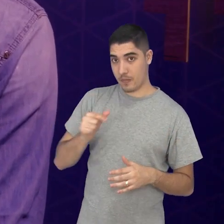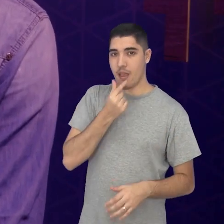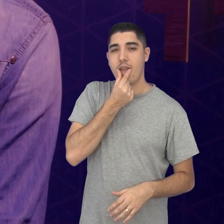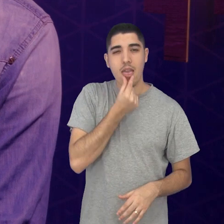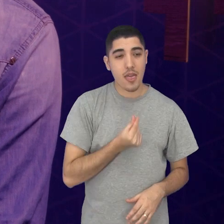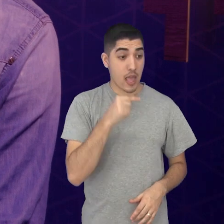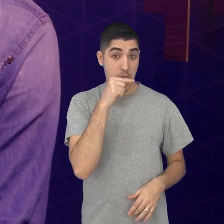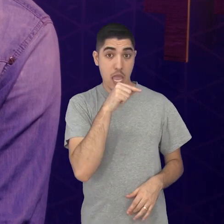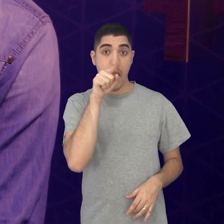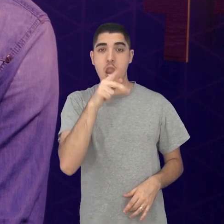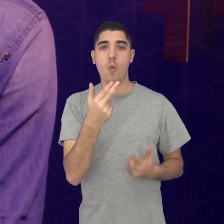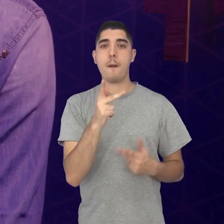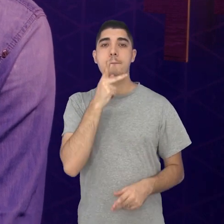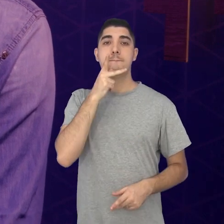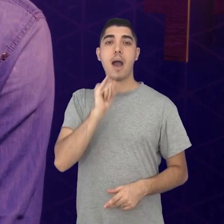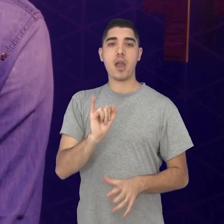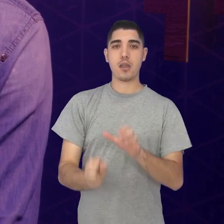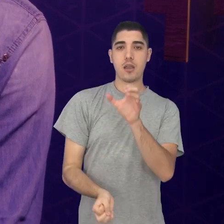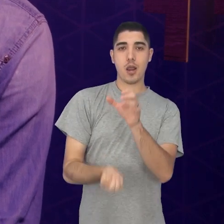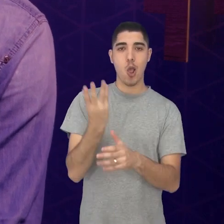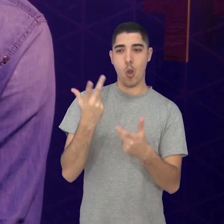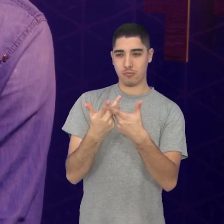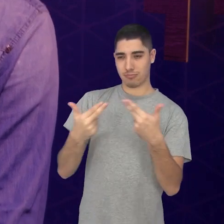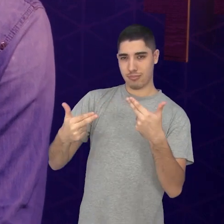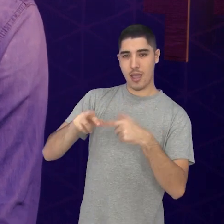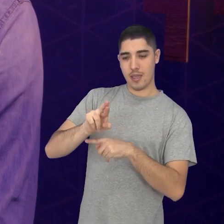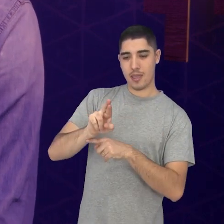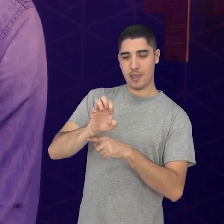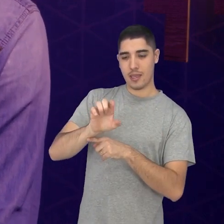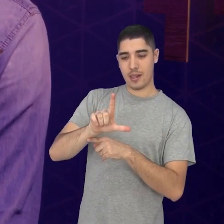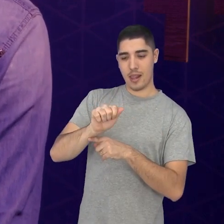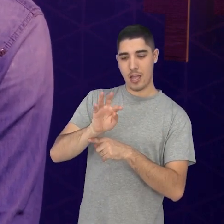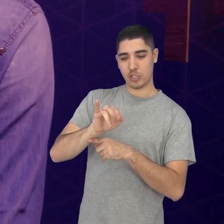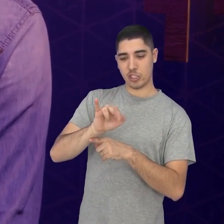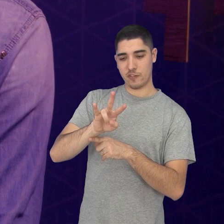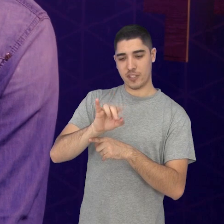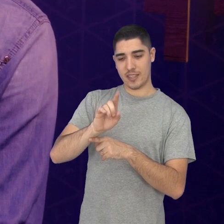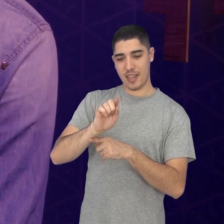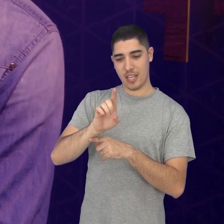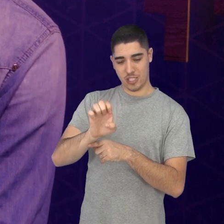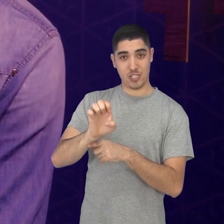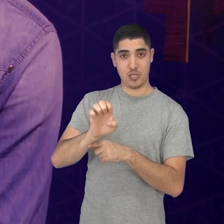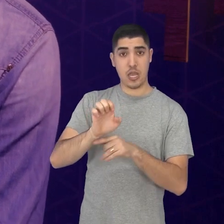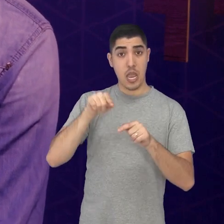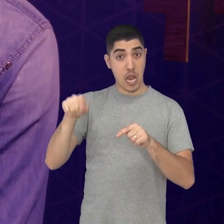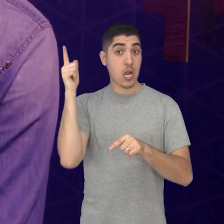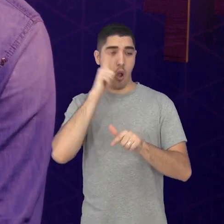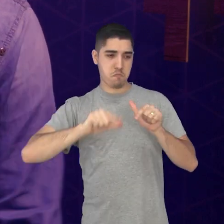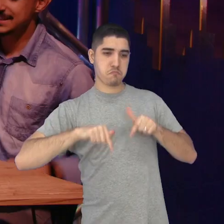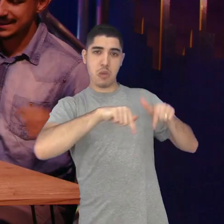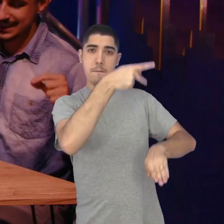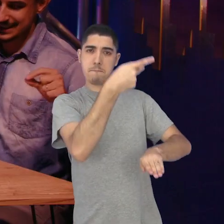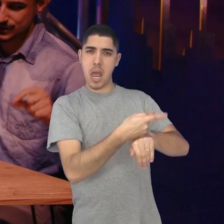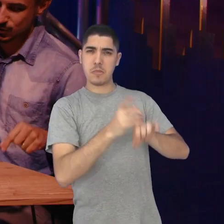Einstein é o pai da relatividade geral. Perfeito. Mas ele ganhou um Nobel, mas não foi por causa da relatividade geral. E por que ele